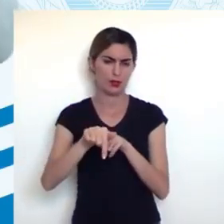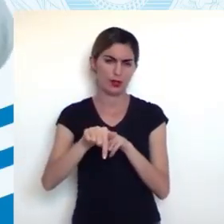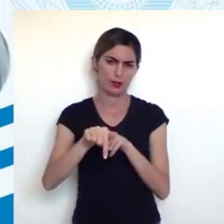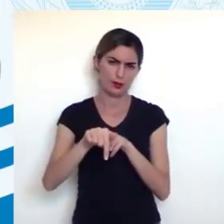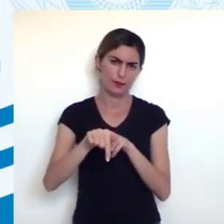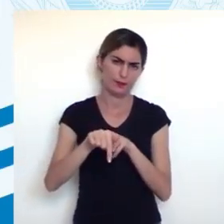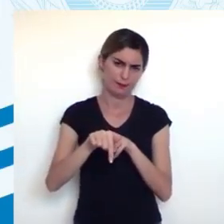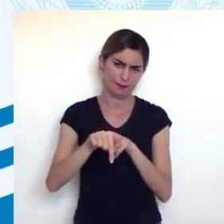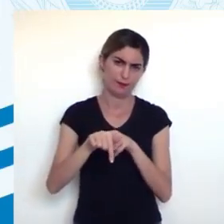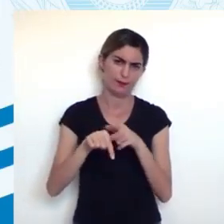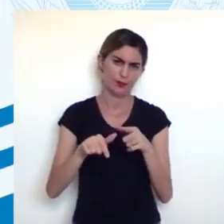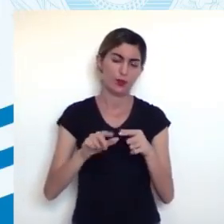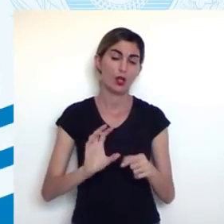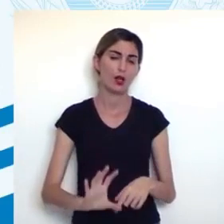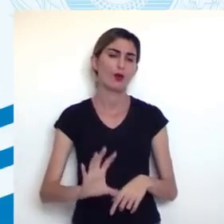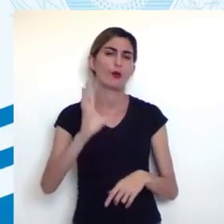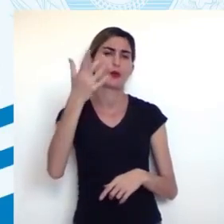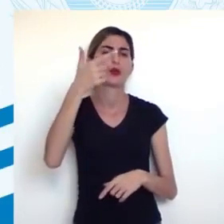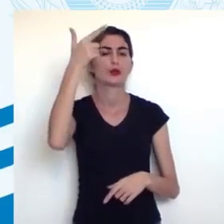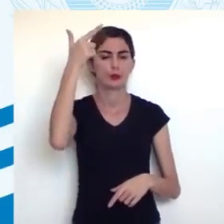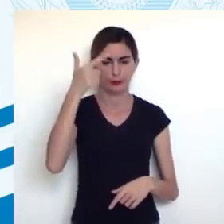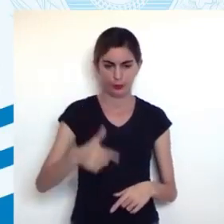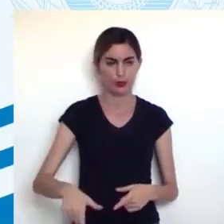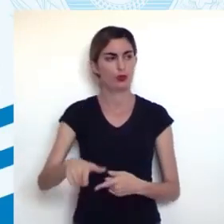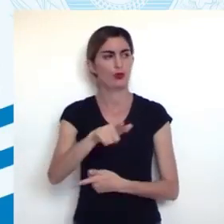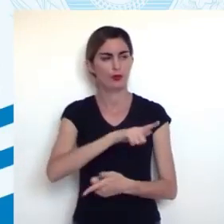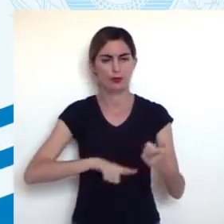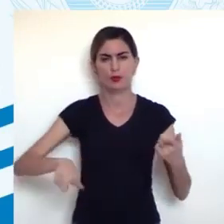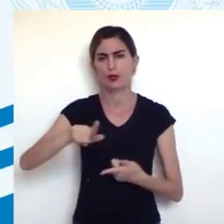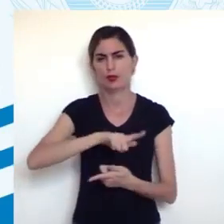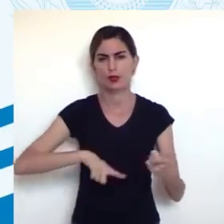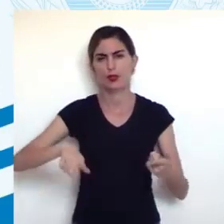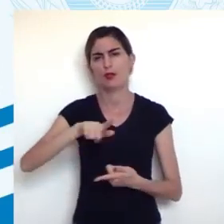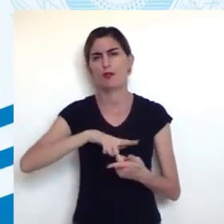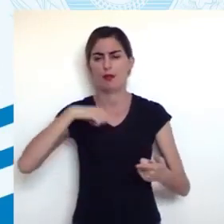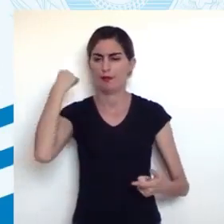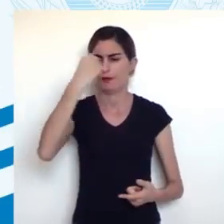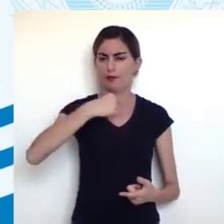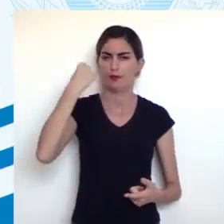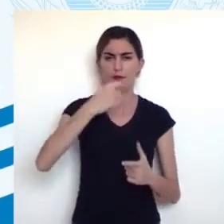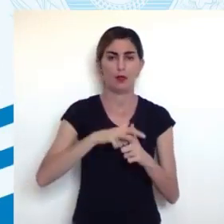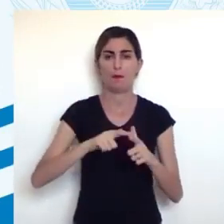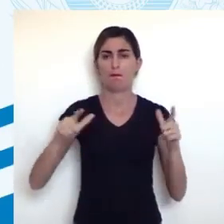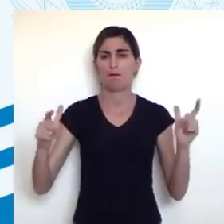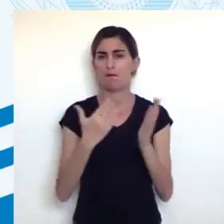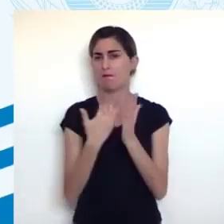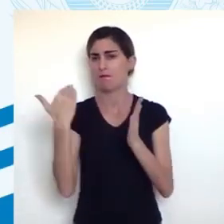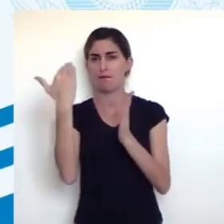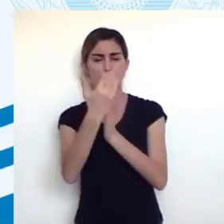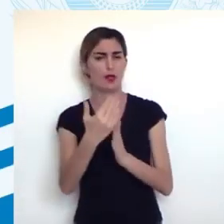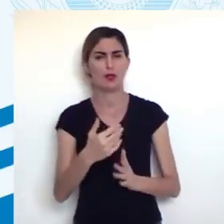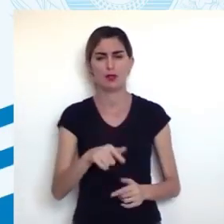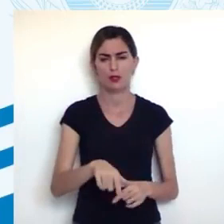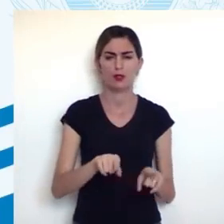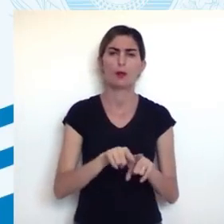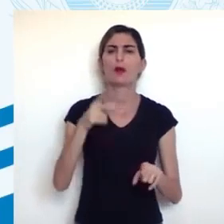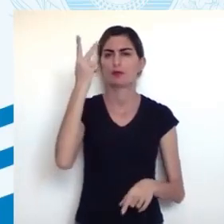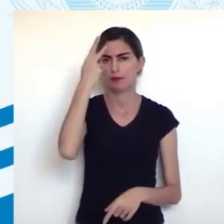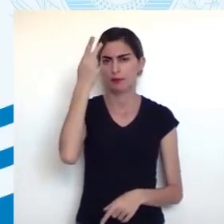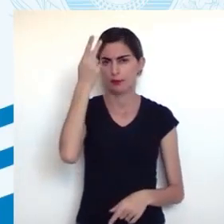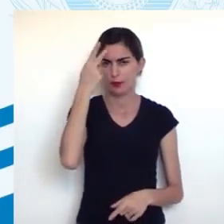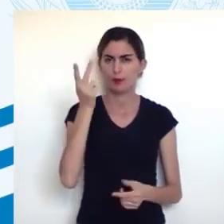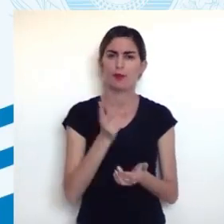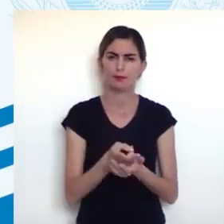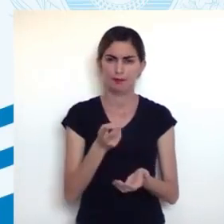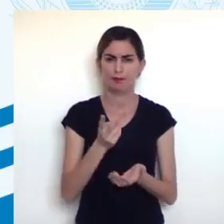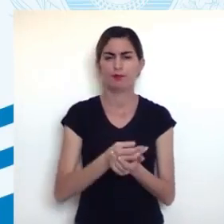faz outra greve. Ocorreu mais uma outra greve, ainda maior que a anterior. Mas também em São Paulo, né?